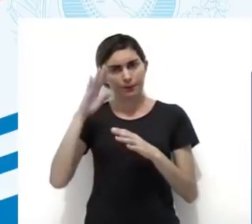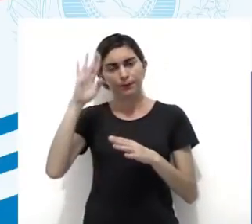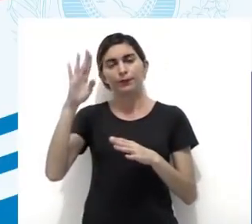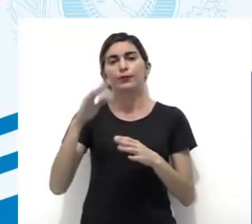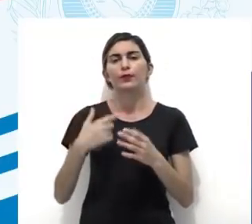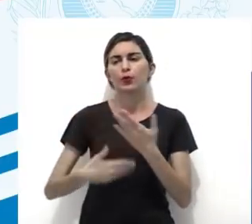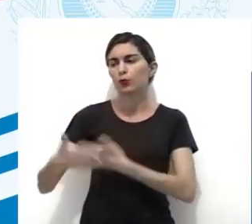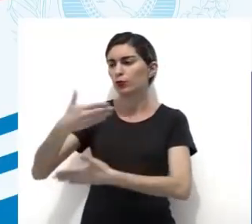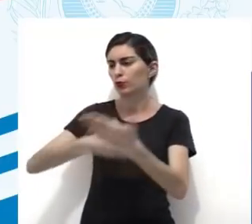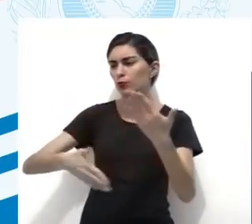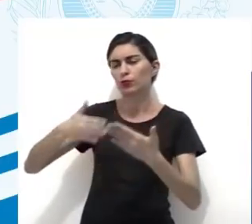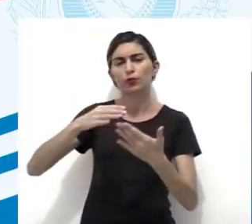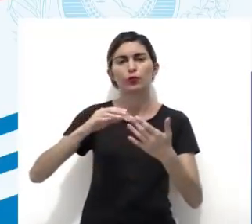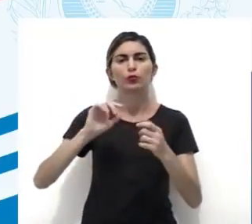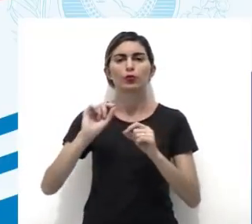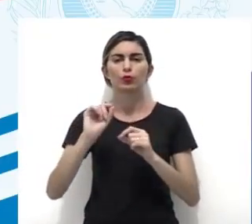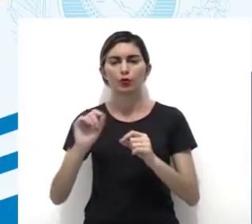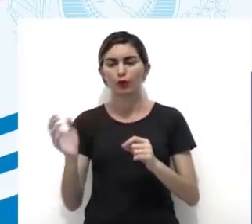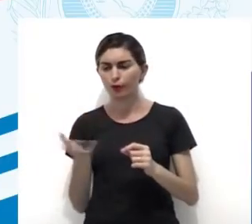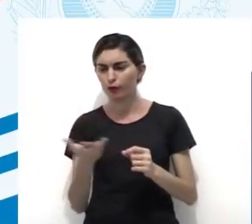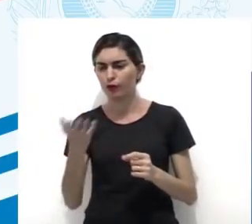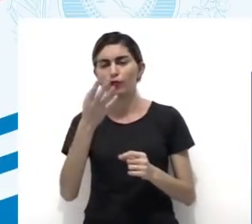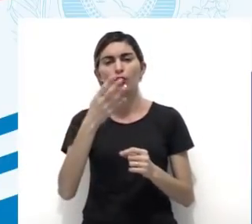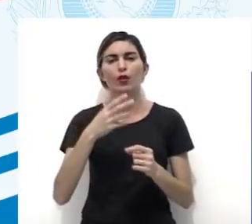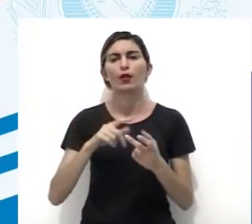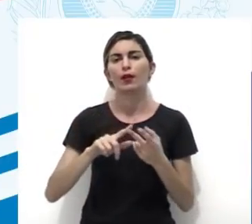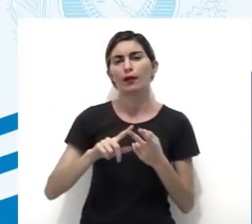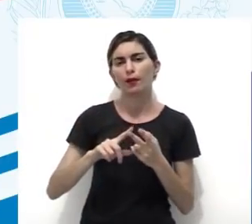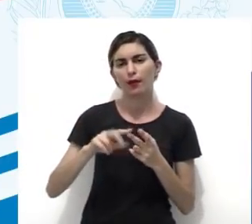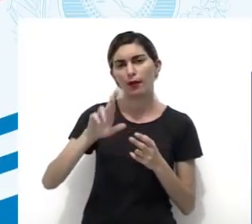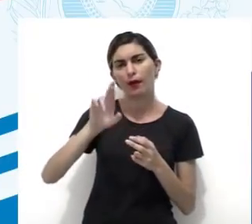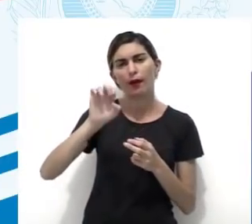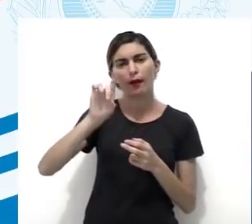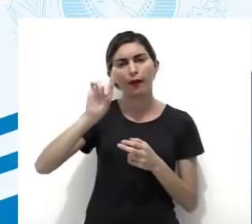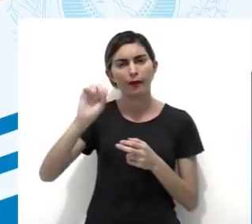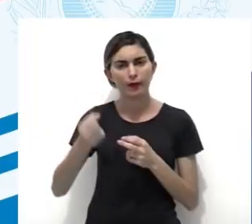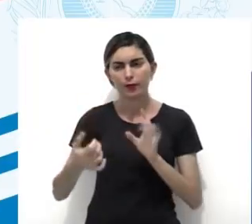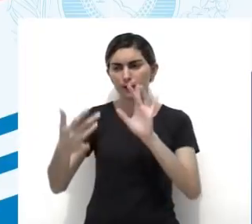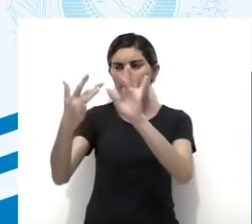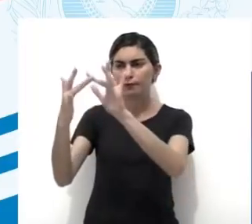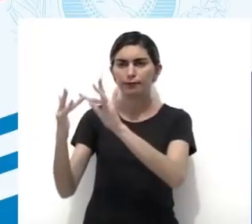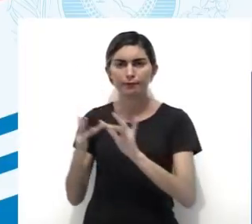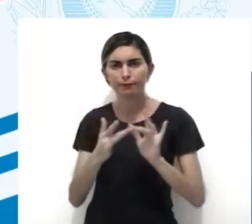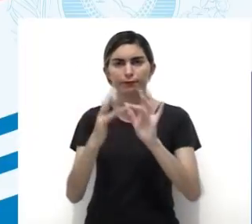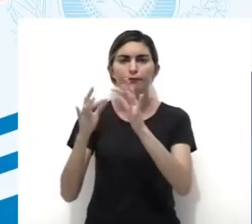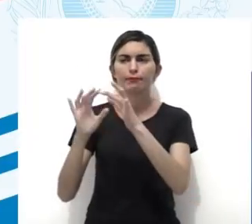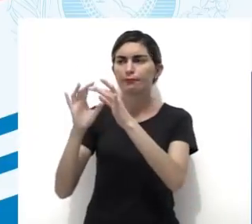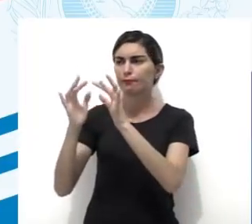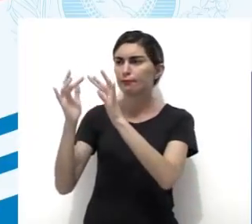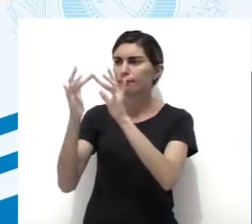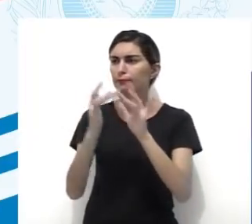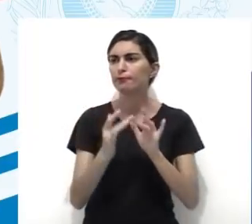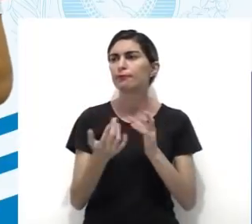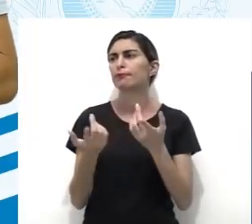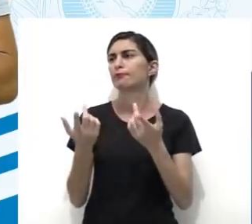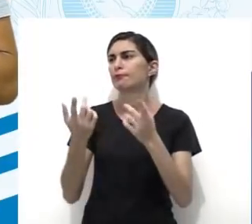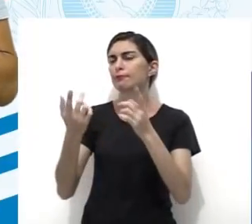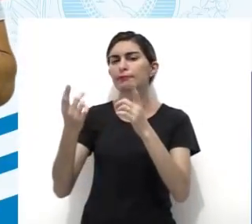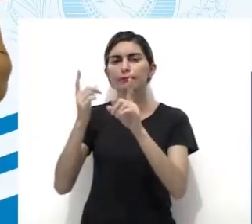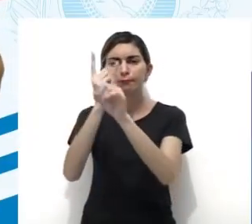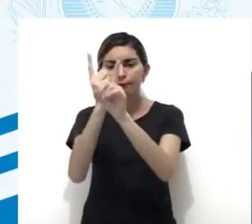os fluxos é justamente tudo aquilo que está perpassando por essas redes interligadas. Então a gente vai identificar alguns